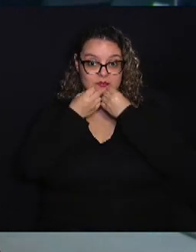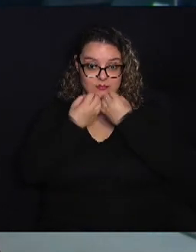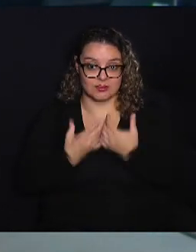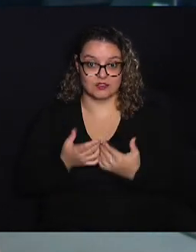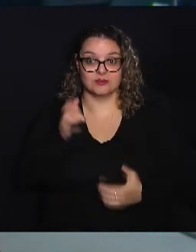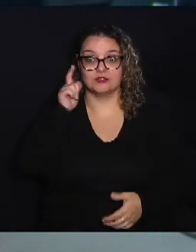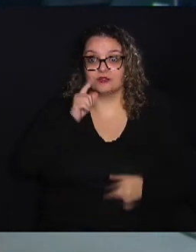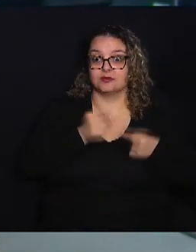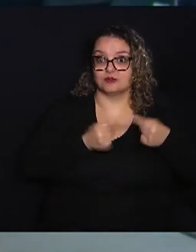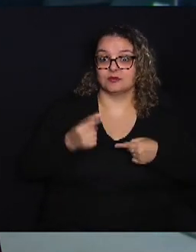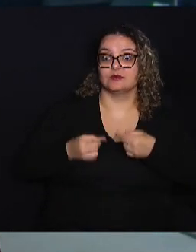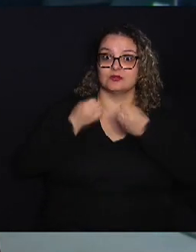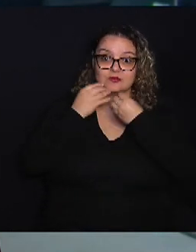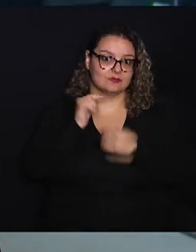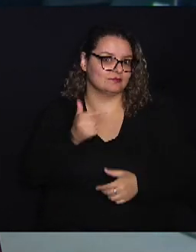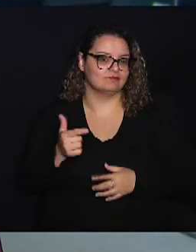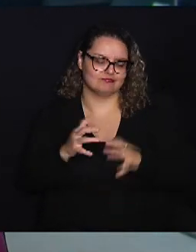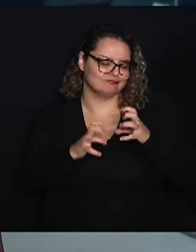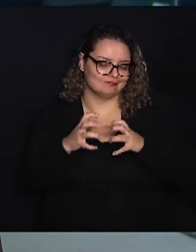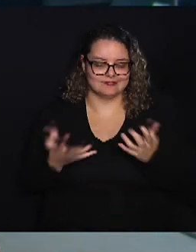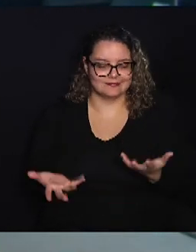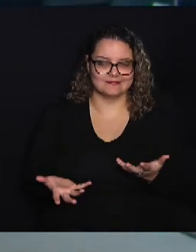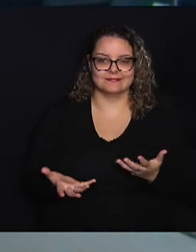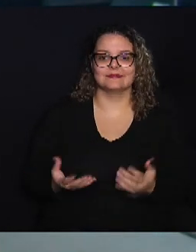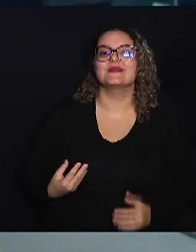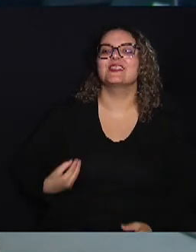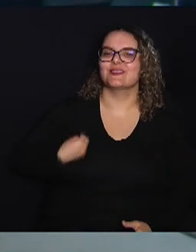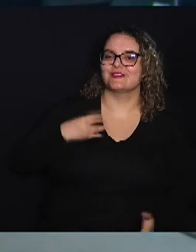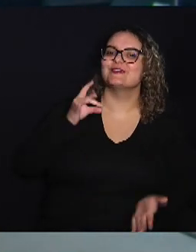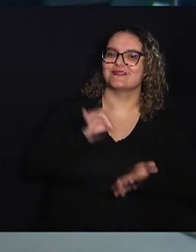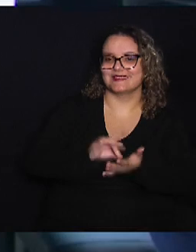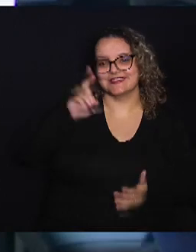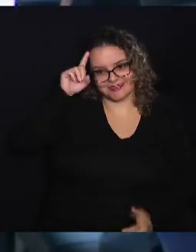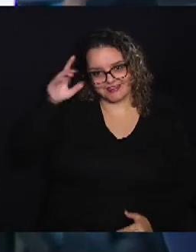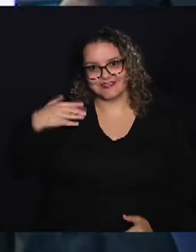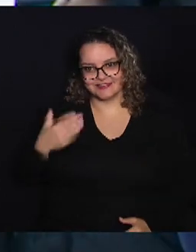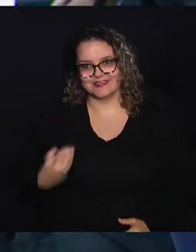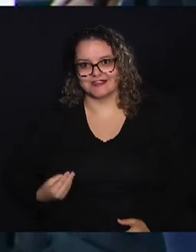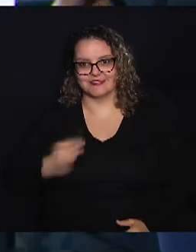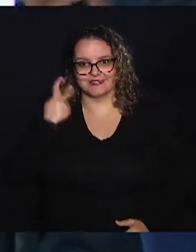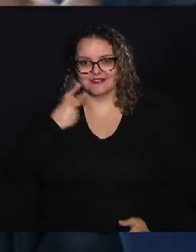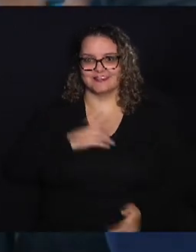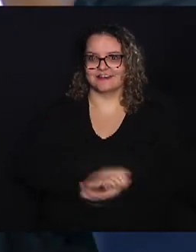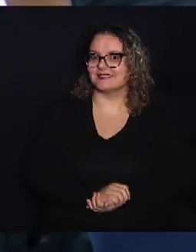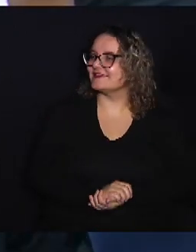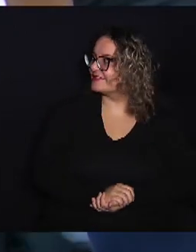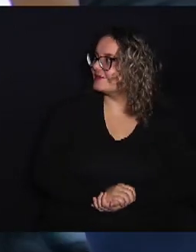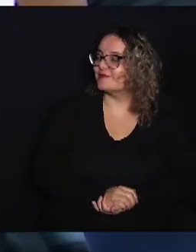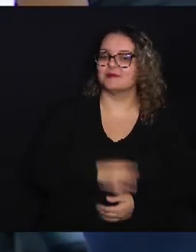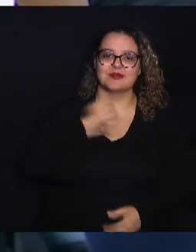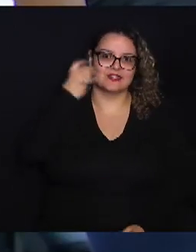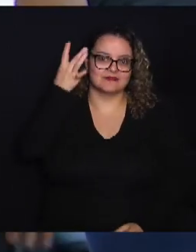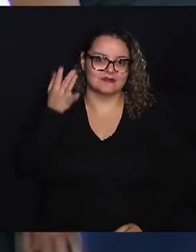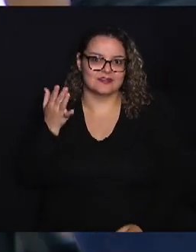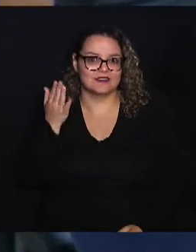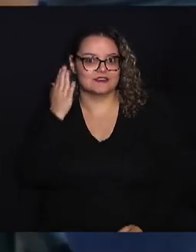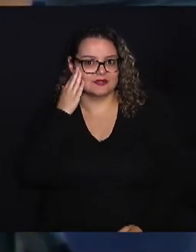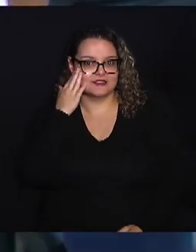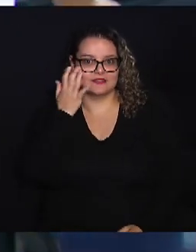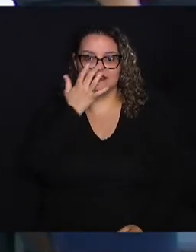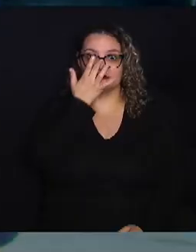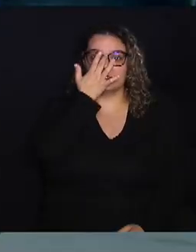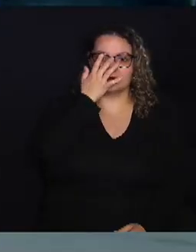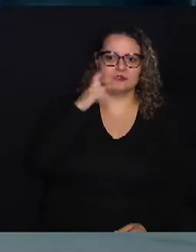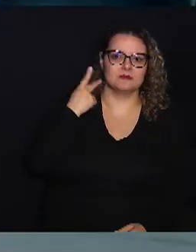consegue debater muito bem, não tem briga e a gente vive realmente um dia a dia de um vereador. Foi muito mais fácil para eu entender muito sobre a política